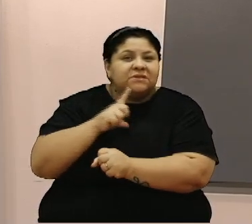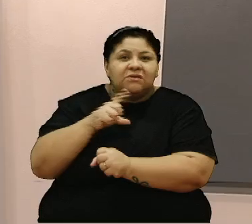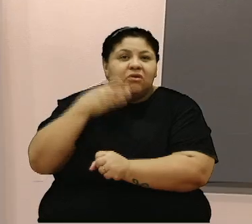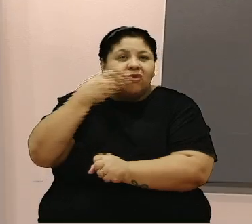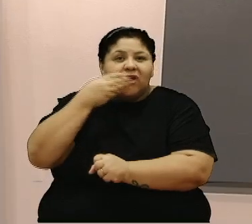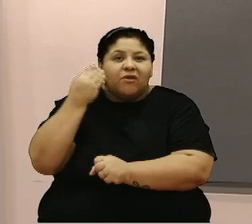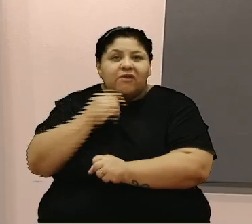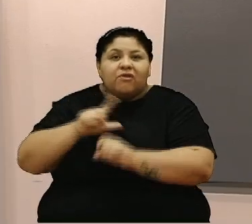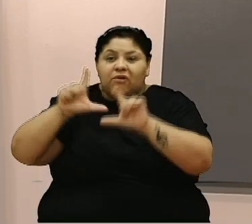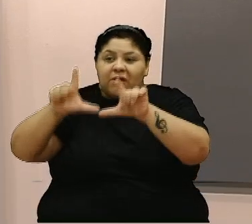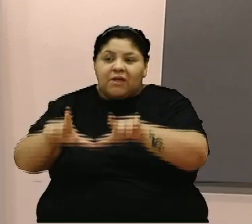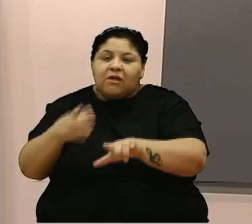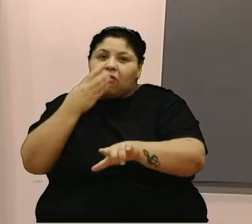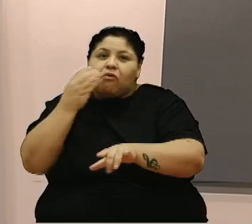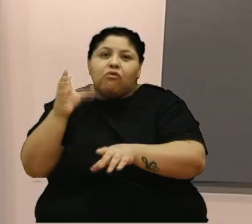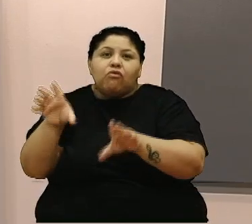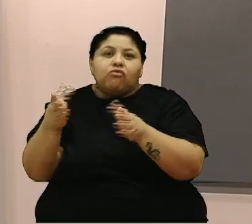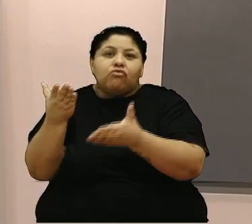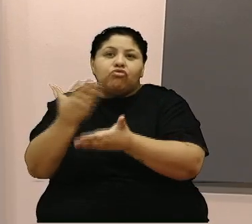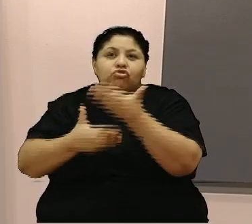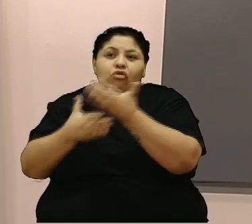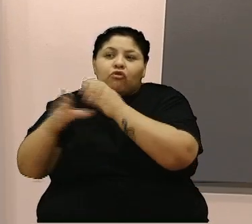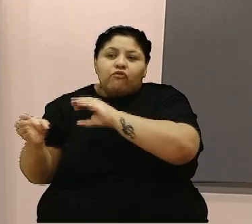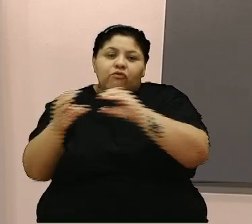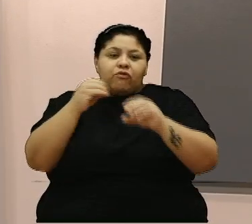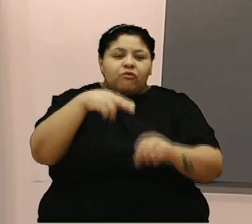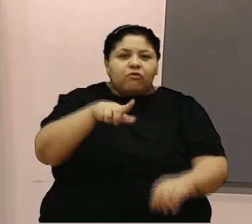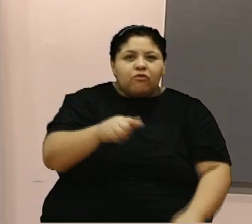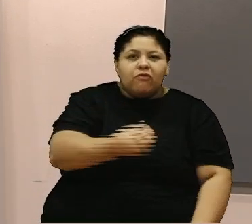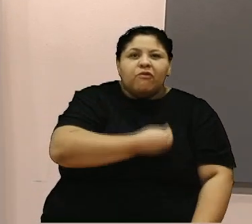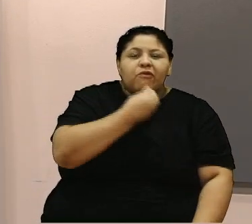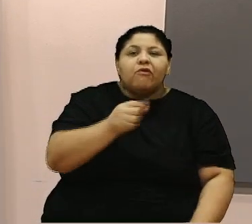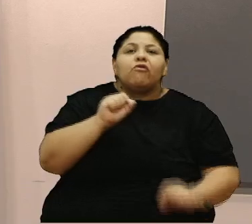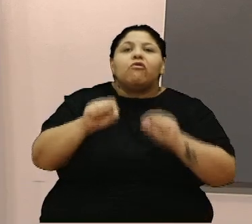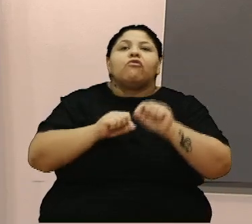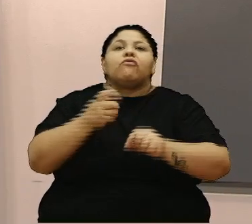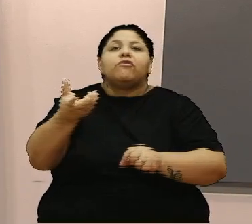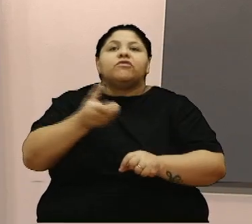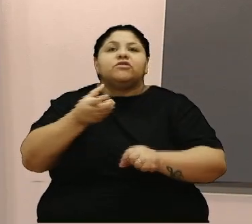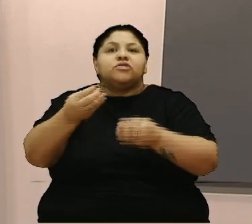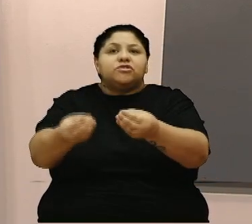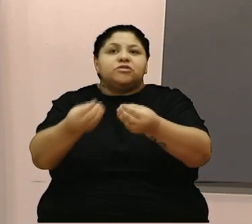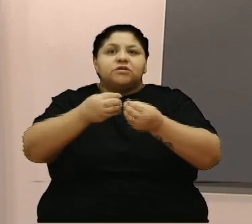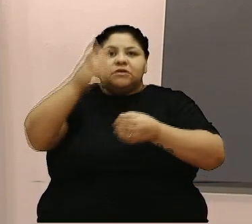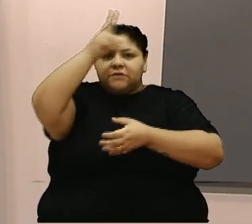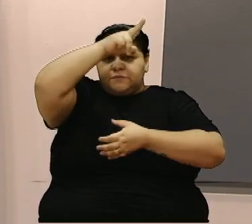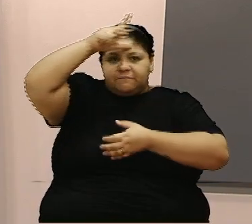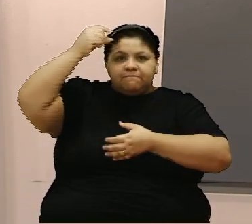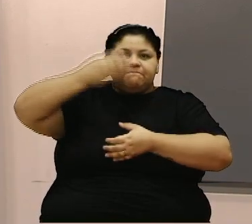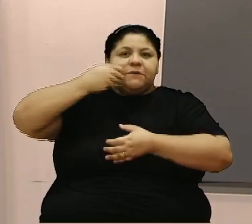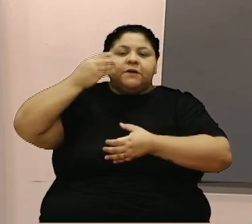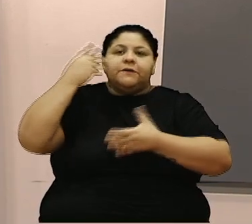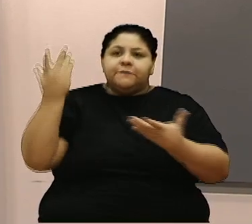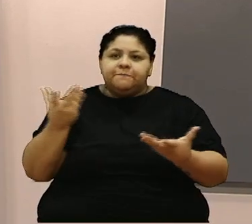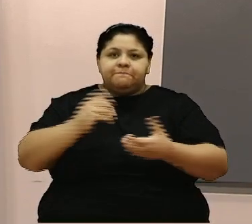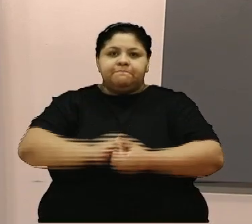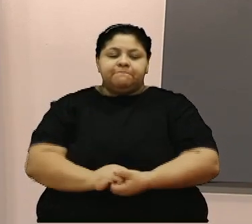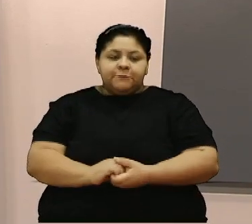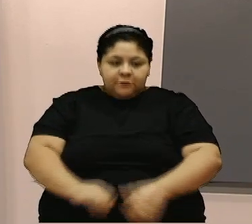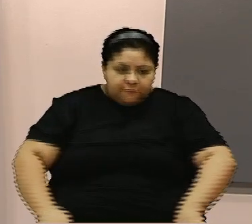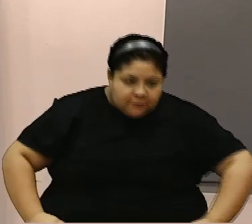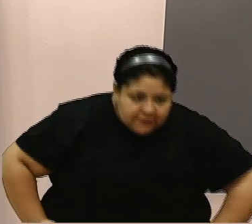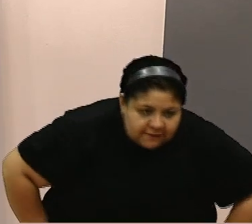no canil municipal, todos vêm para a ONG Vida. Em contrapartida, o que a gente ganha da prefeitura, além dos gatos, né? A gente